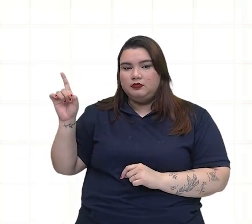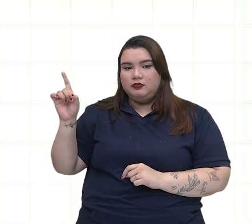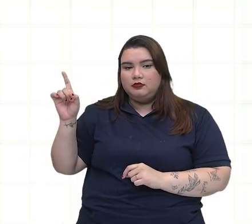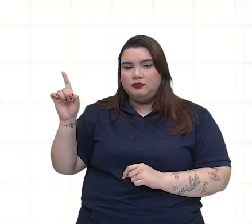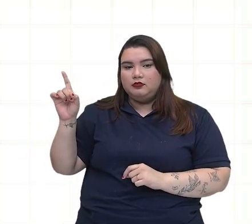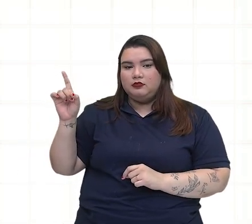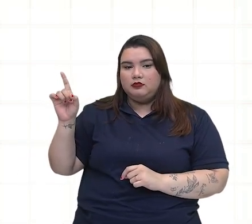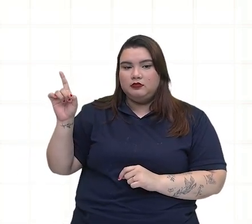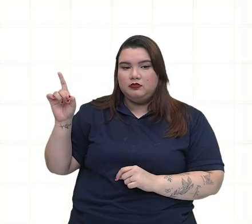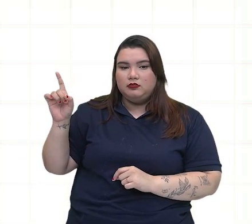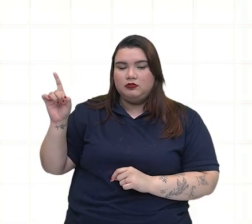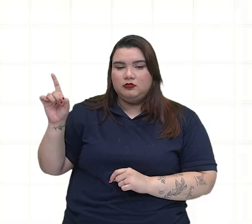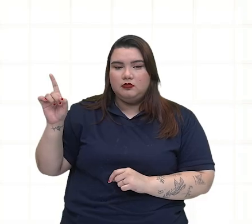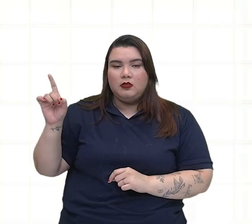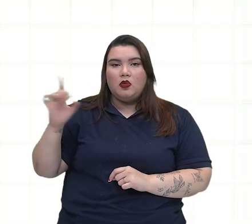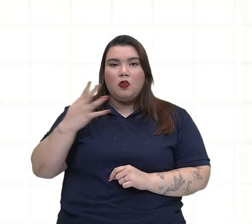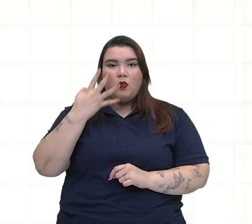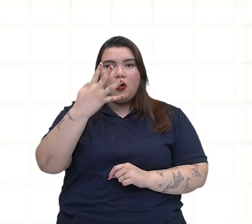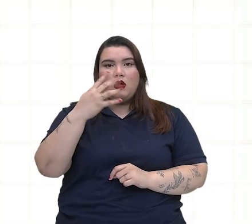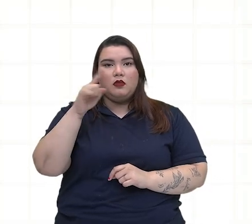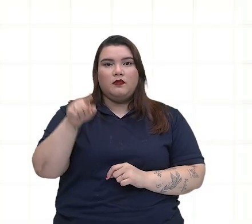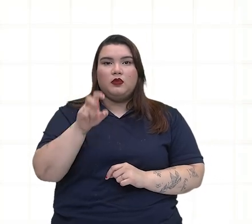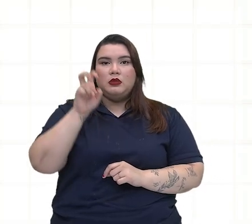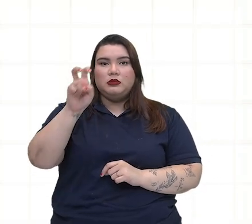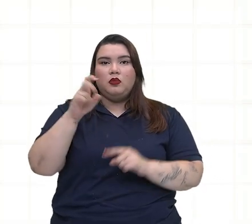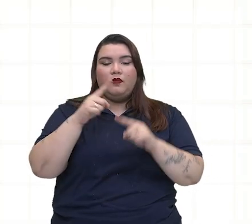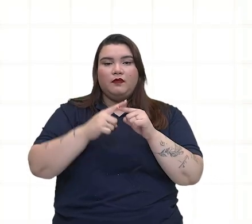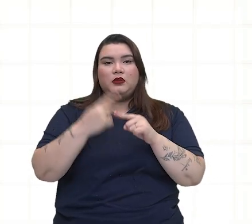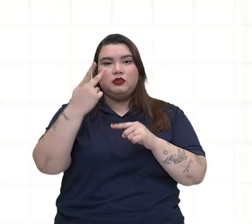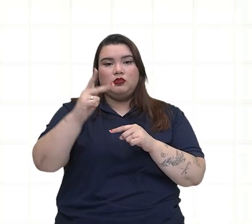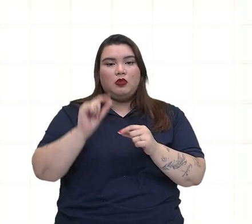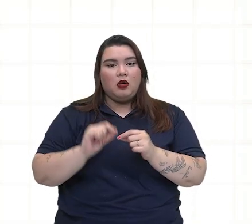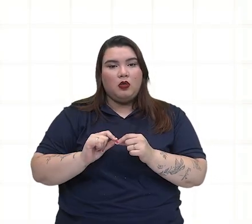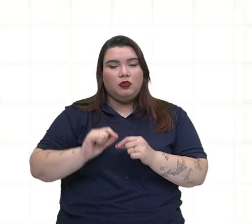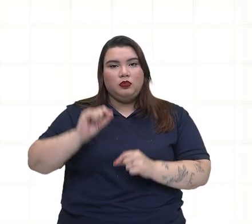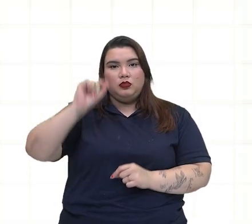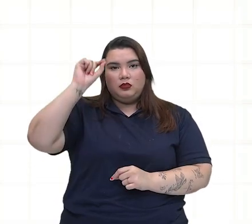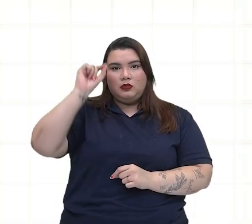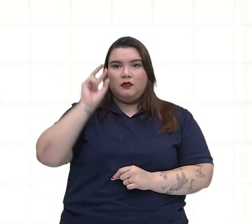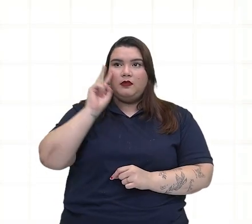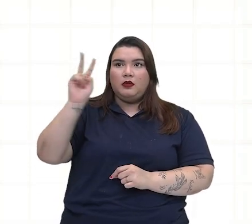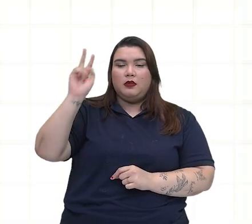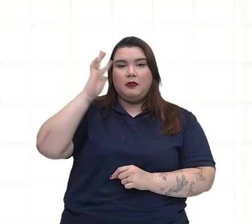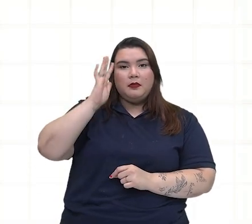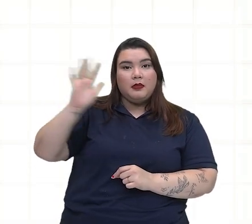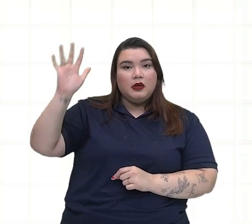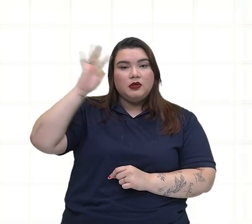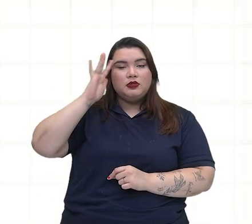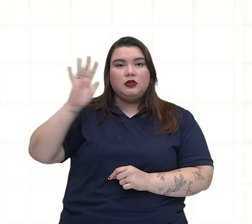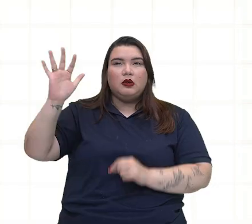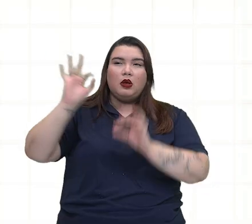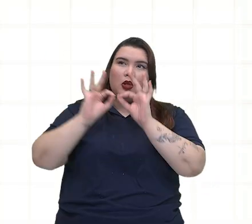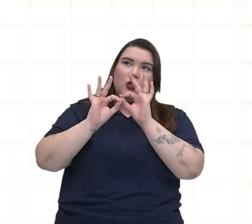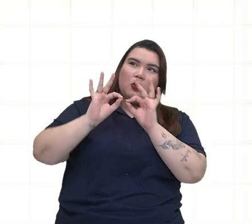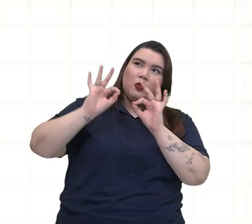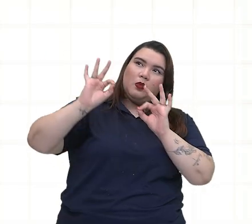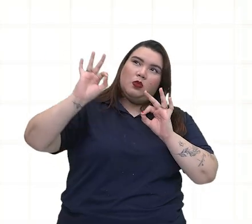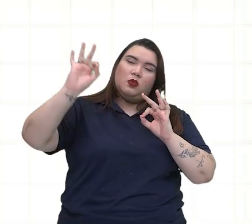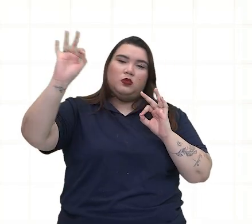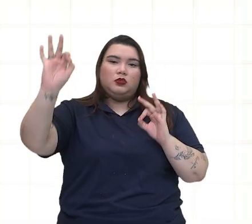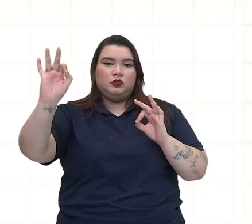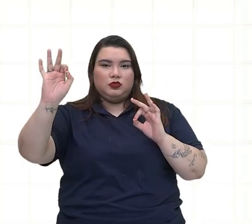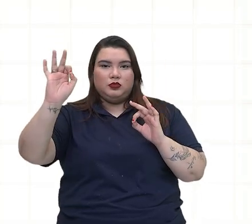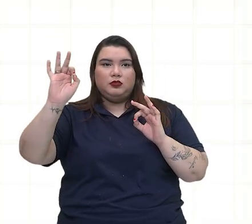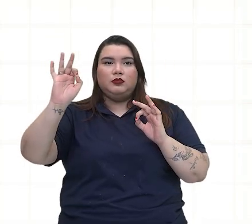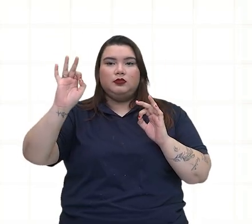3, 4 vezes e meia o seu tamanho. Você vai projetar imaginariamente o